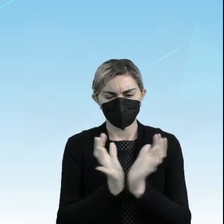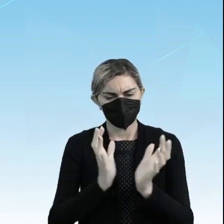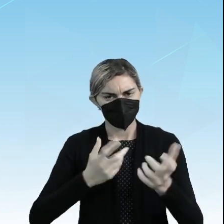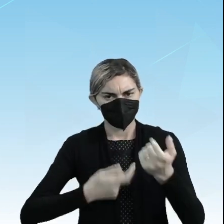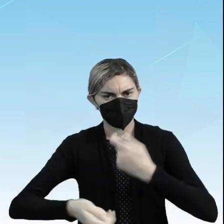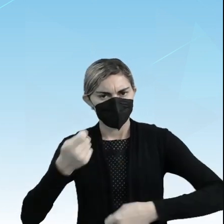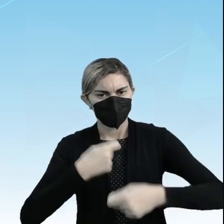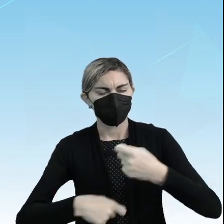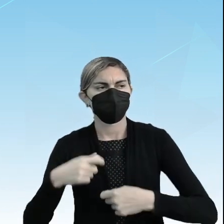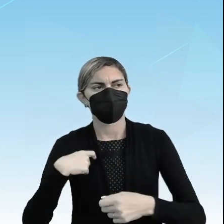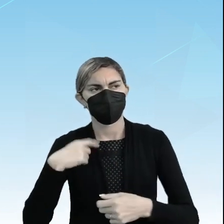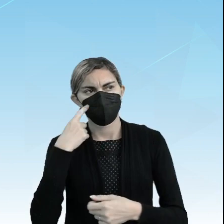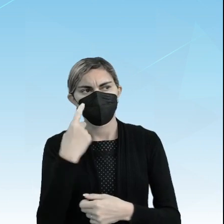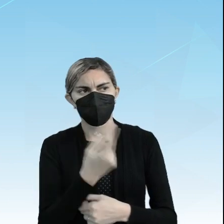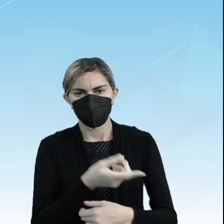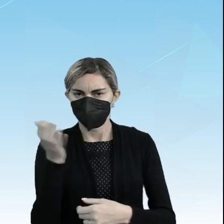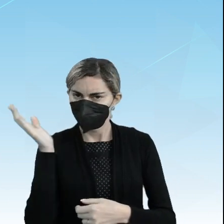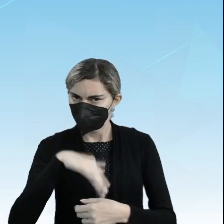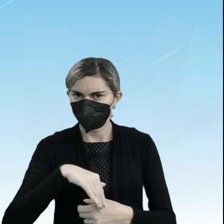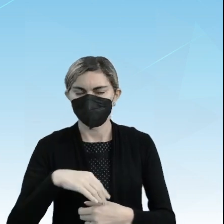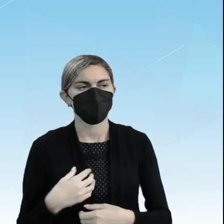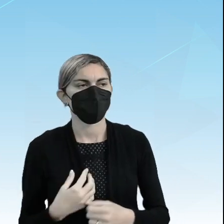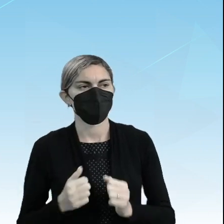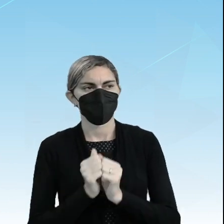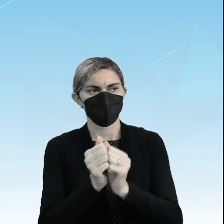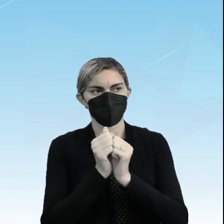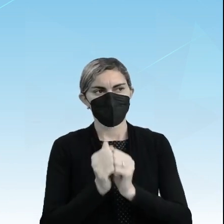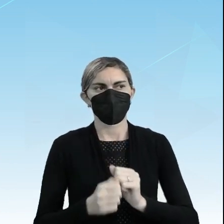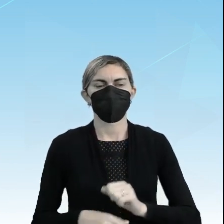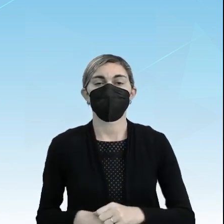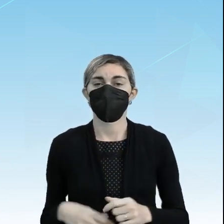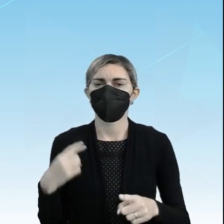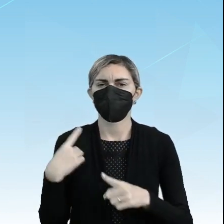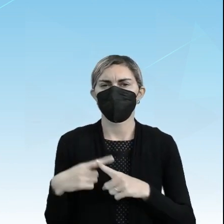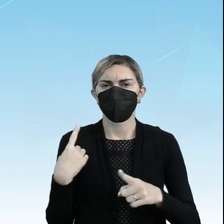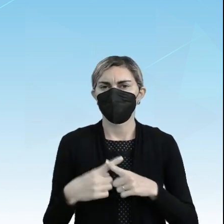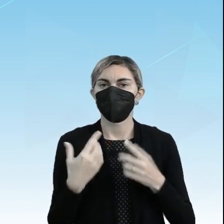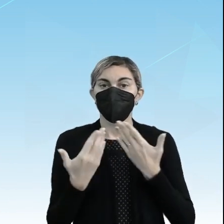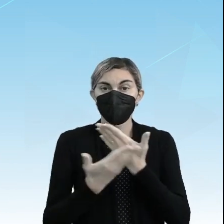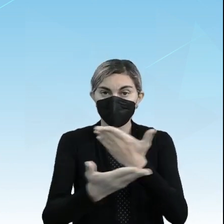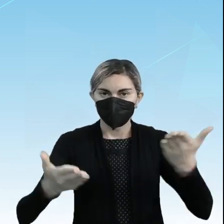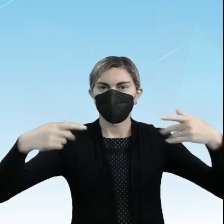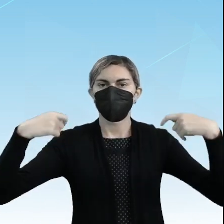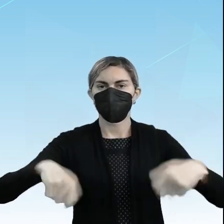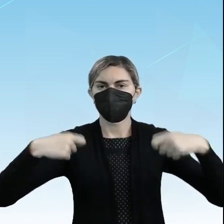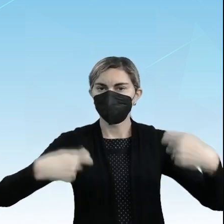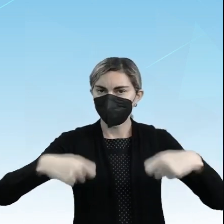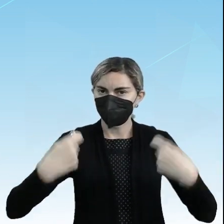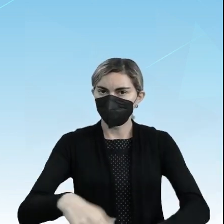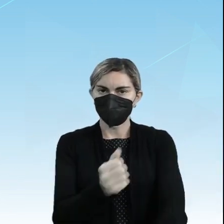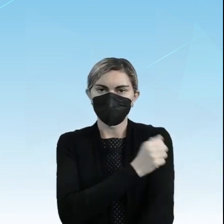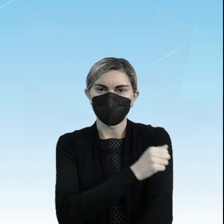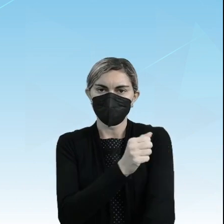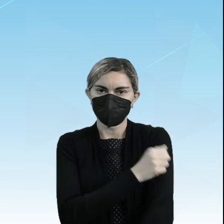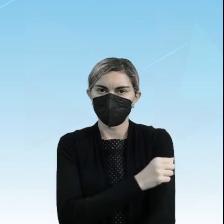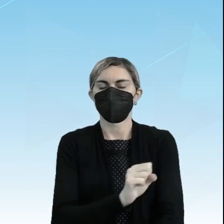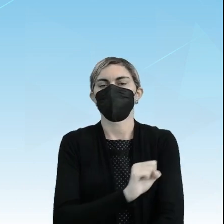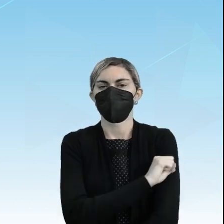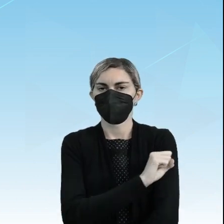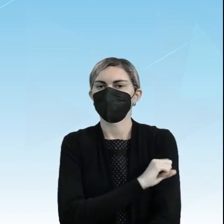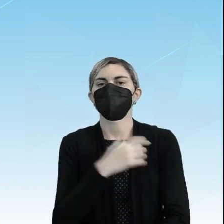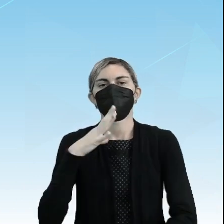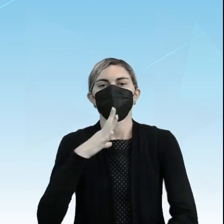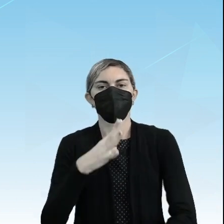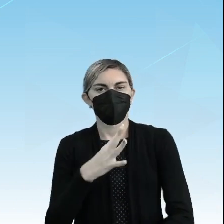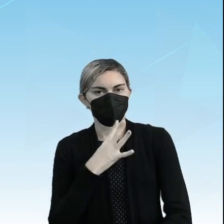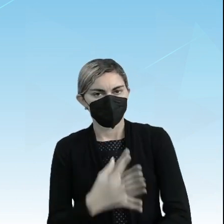econômico. Vamos saber? Bora lá juntos? Por quê? Porque você precisa, meu aluninho do 8º ano,